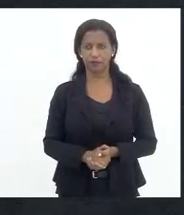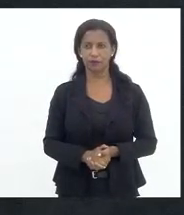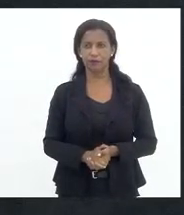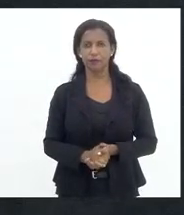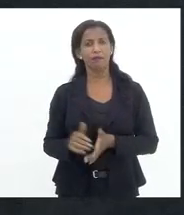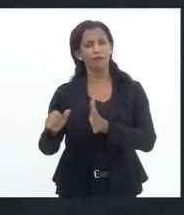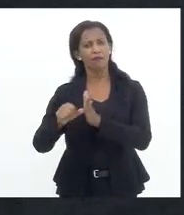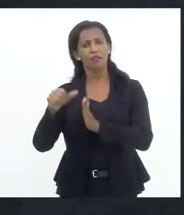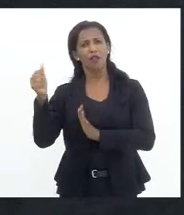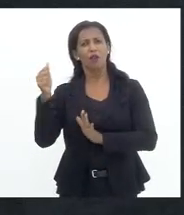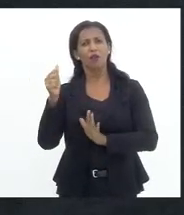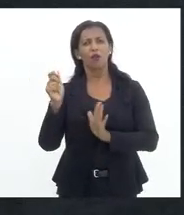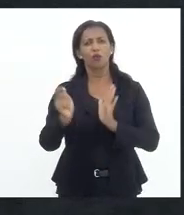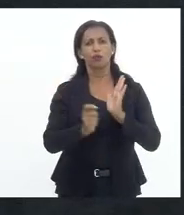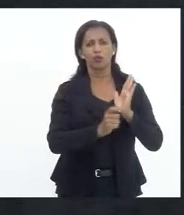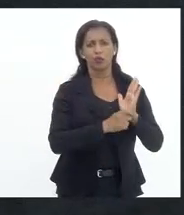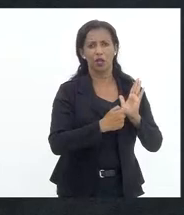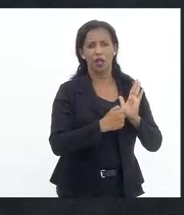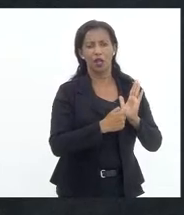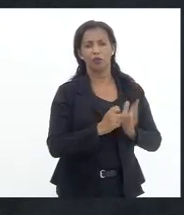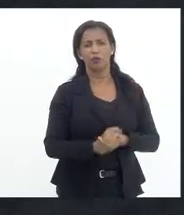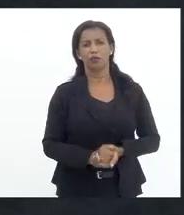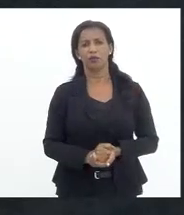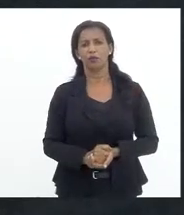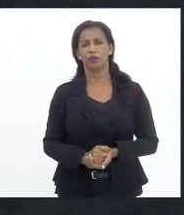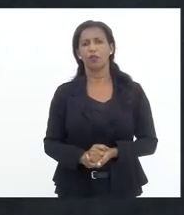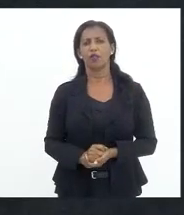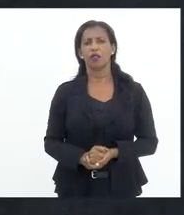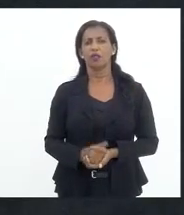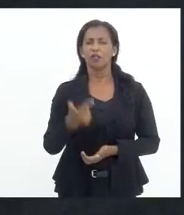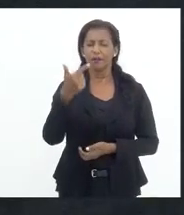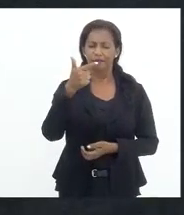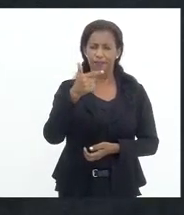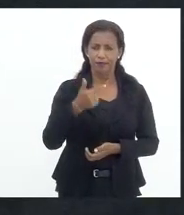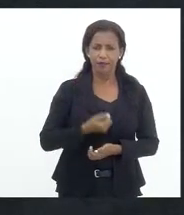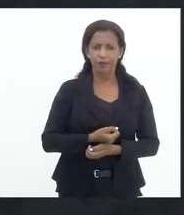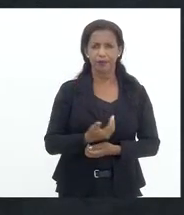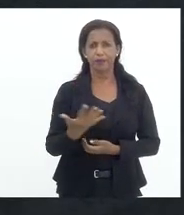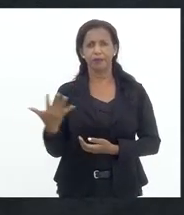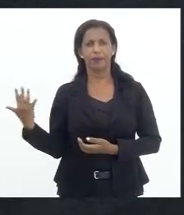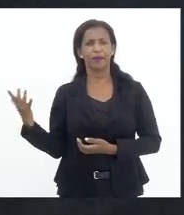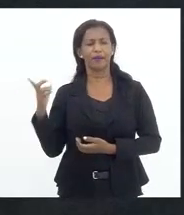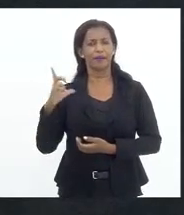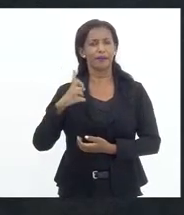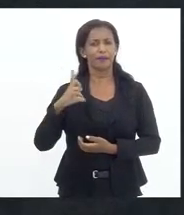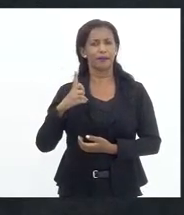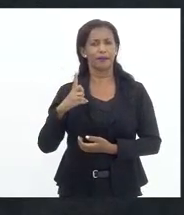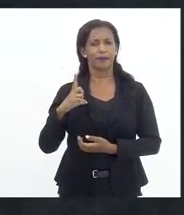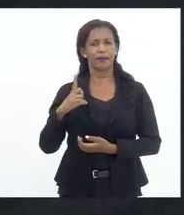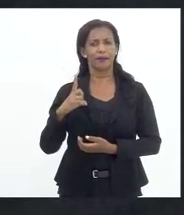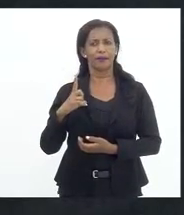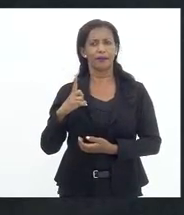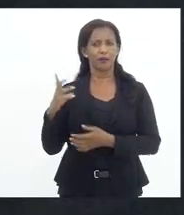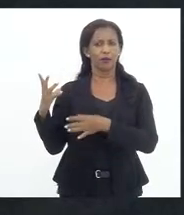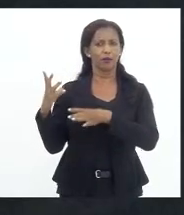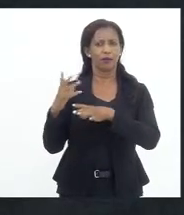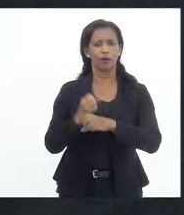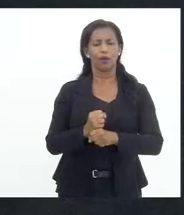foi um dos autores e, por diversas vezes, tentou concluir a